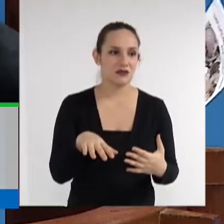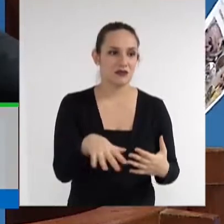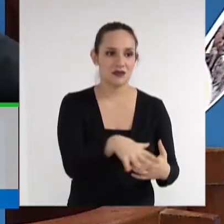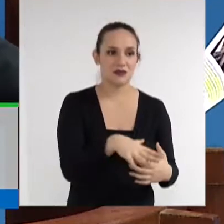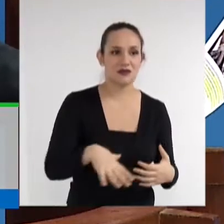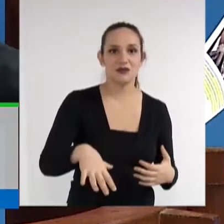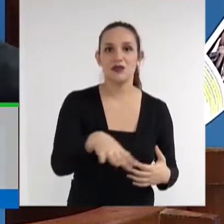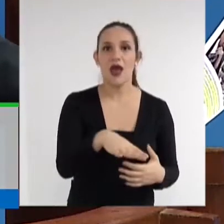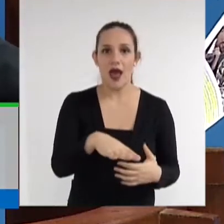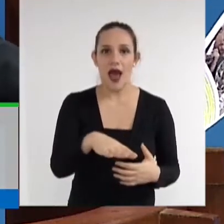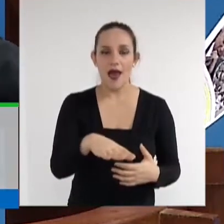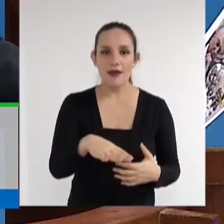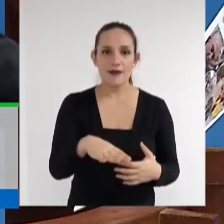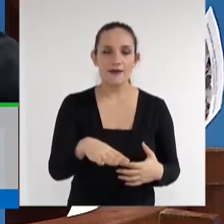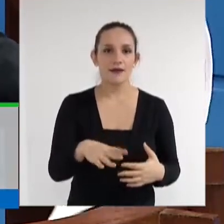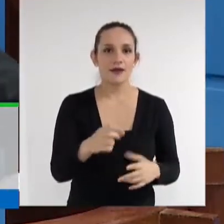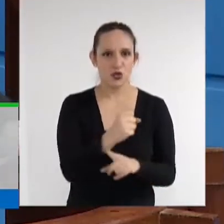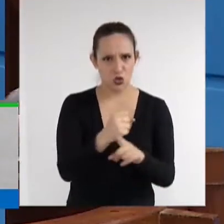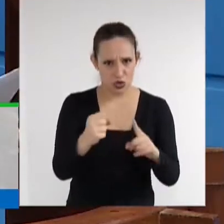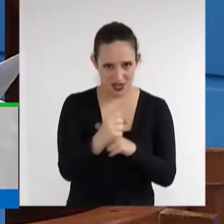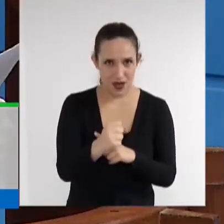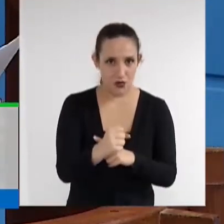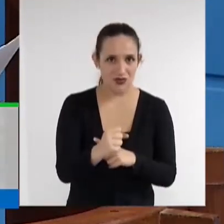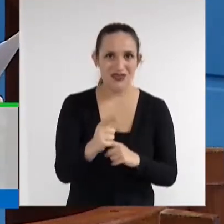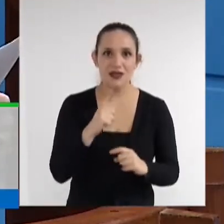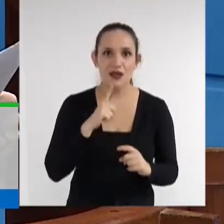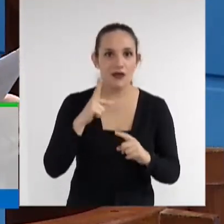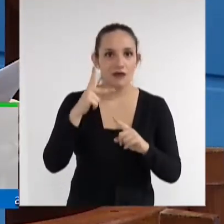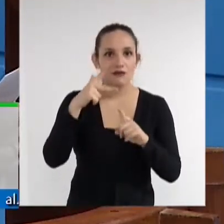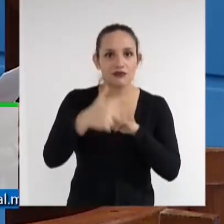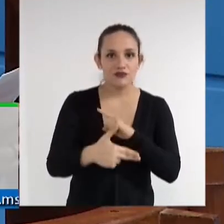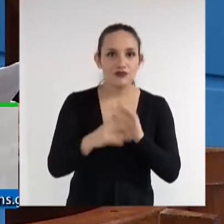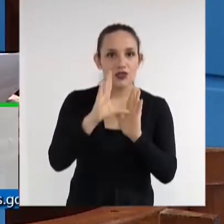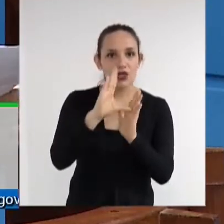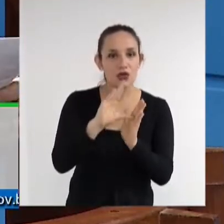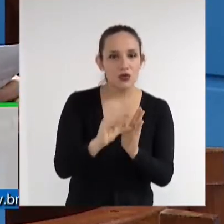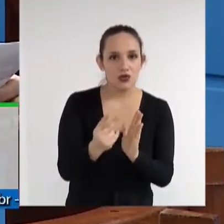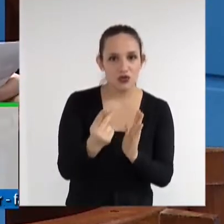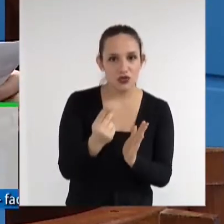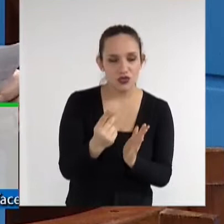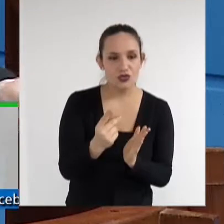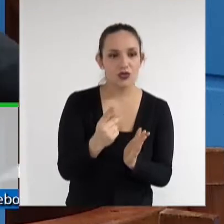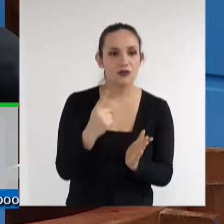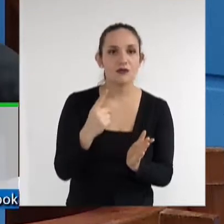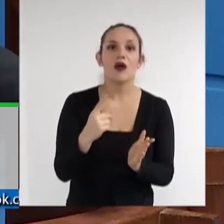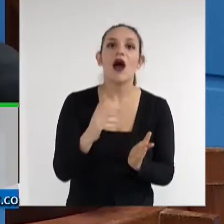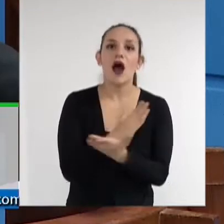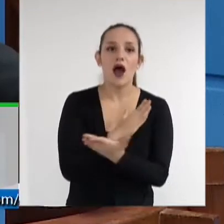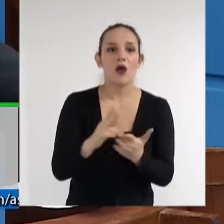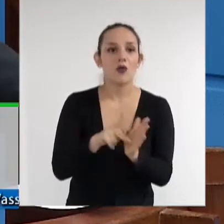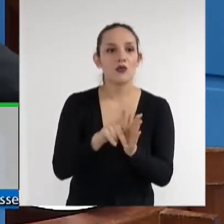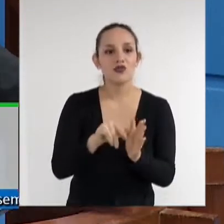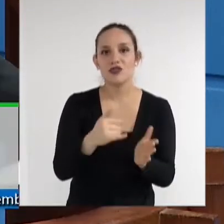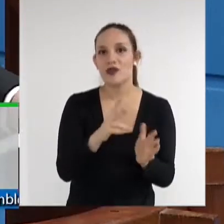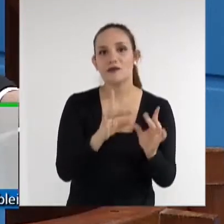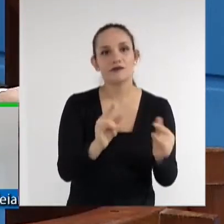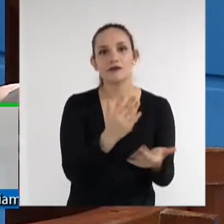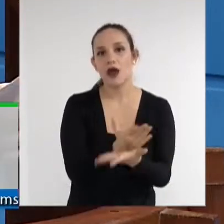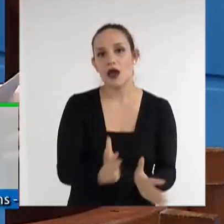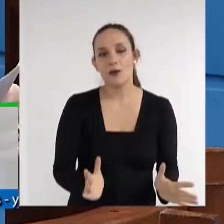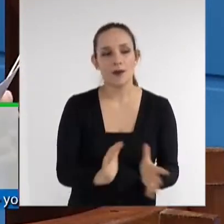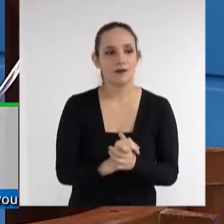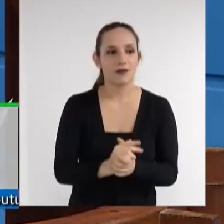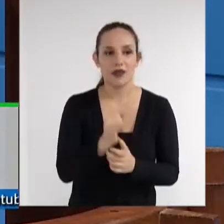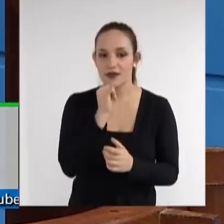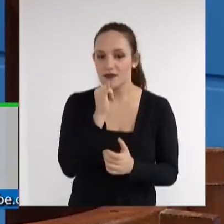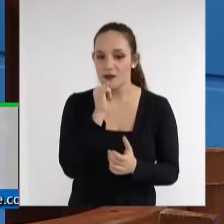vários projetos e programas sociais, como o Fundo Nacional de Assistência Social.